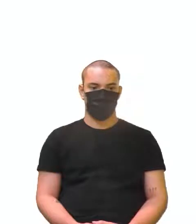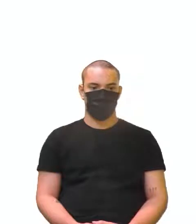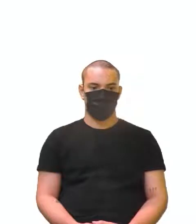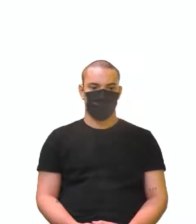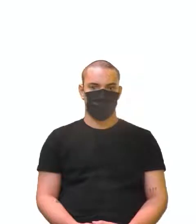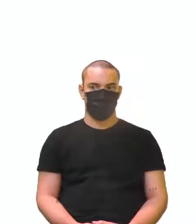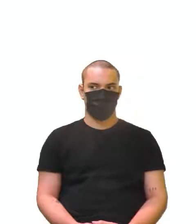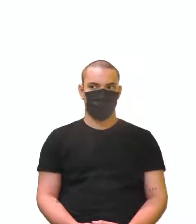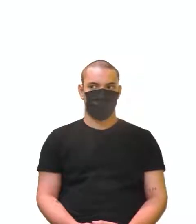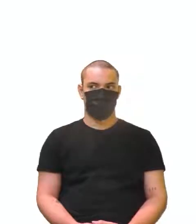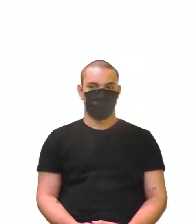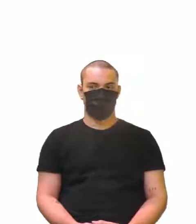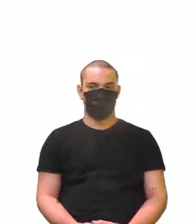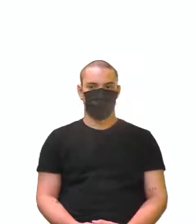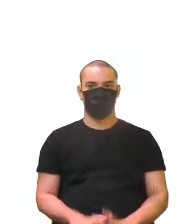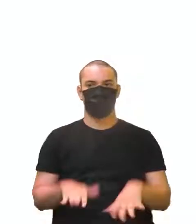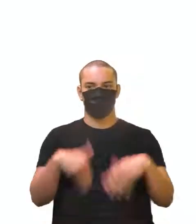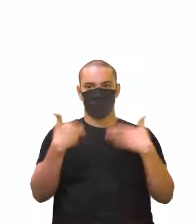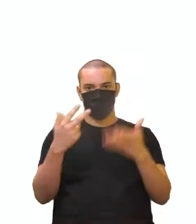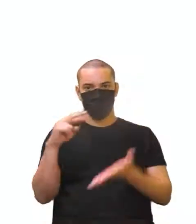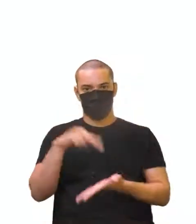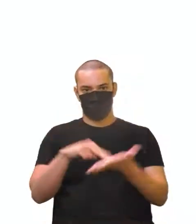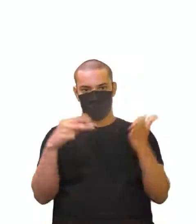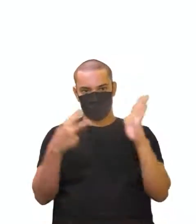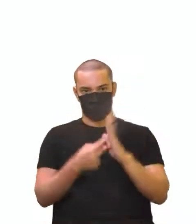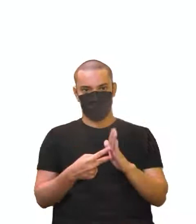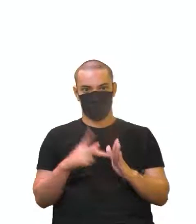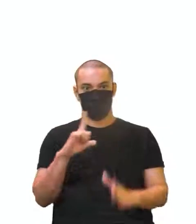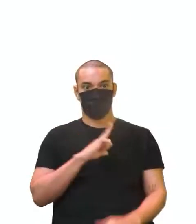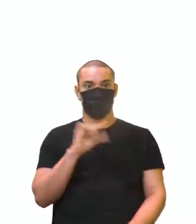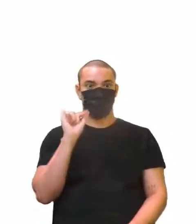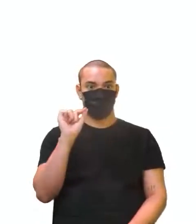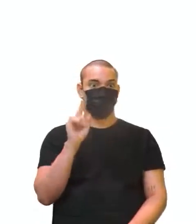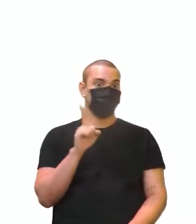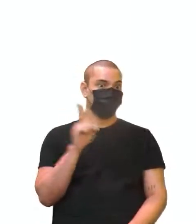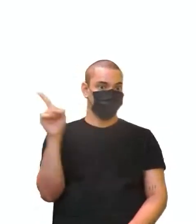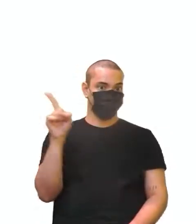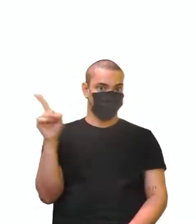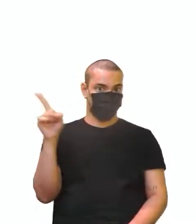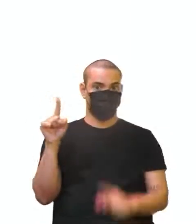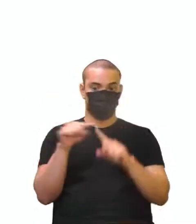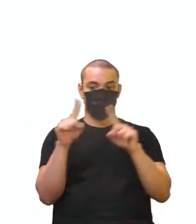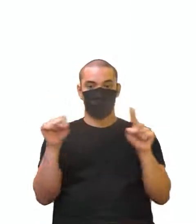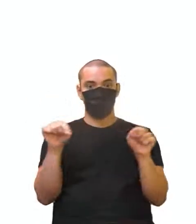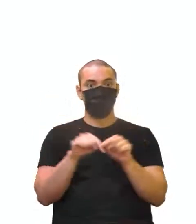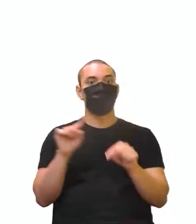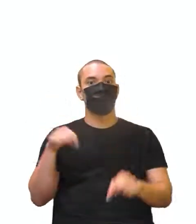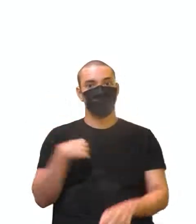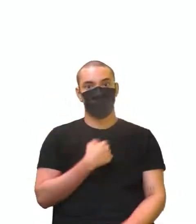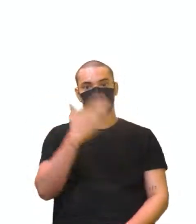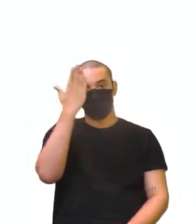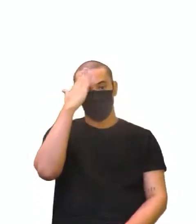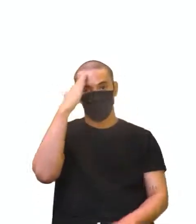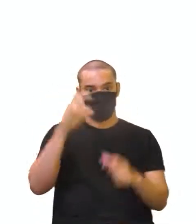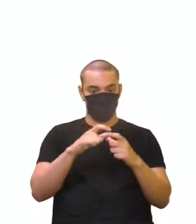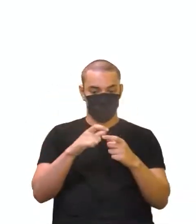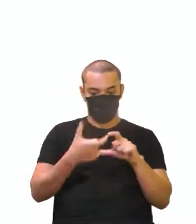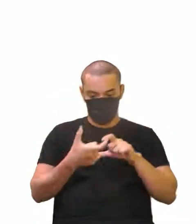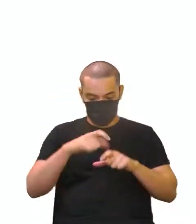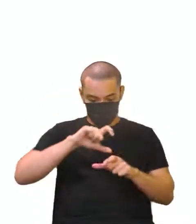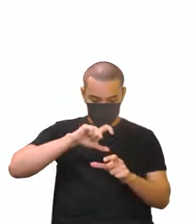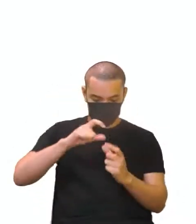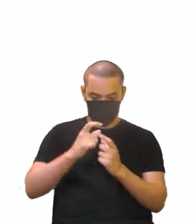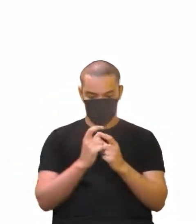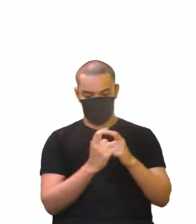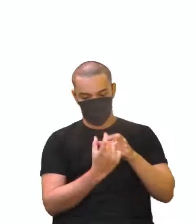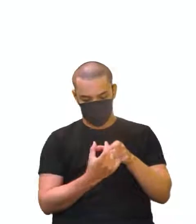Aí. Então, vamos dizer que você tenha um dado, e esse dado a gente sabe que ele tem quantos lados? 6 lados,